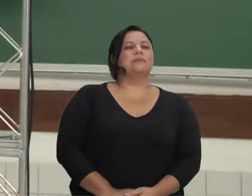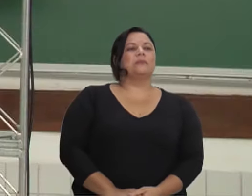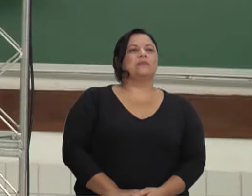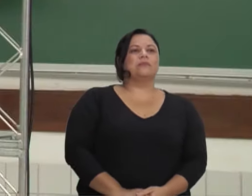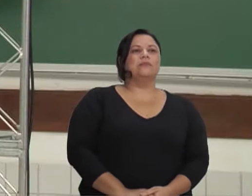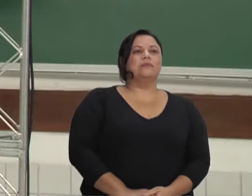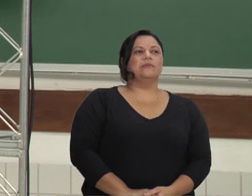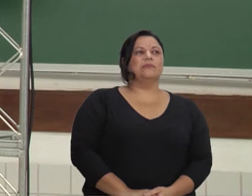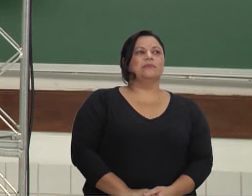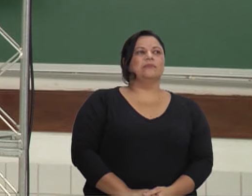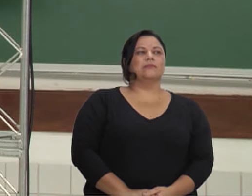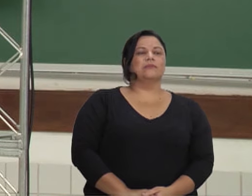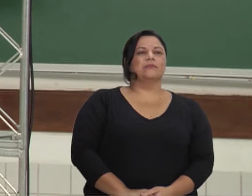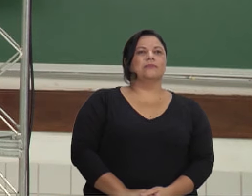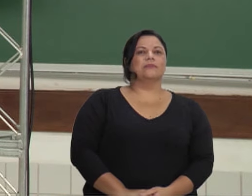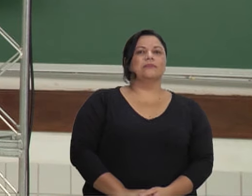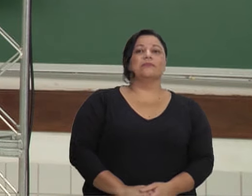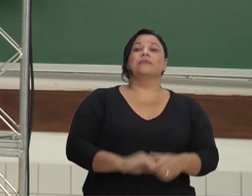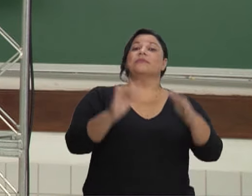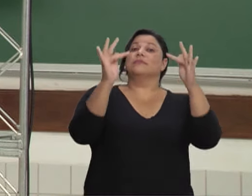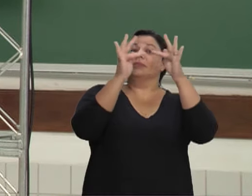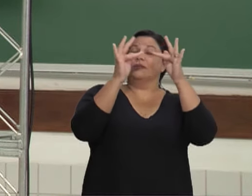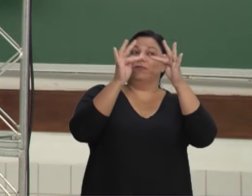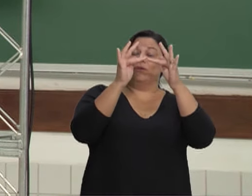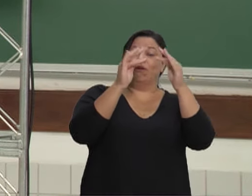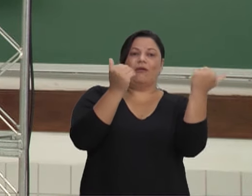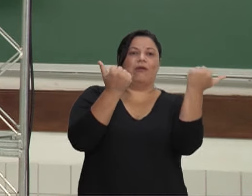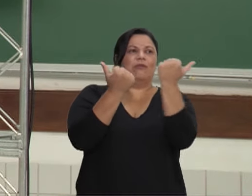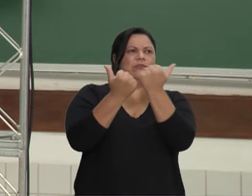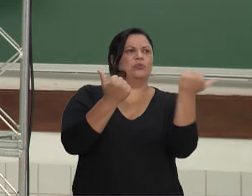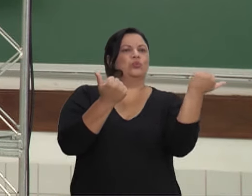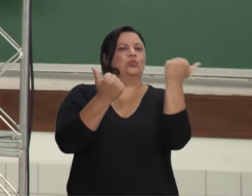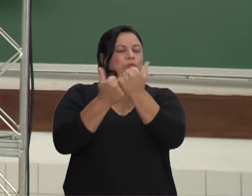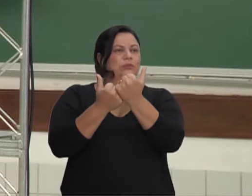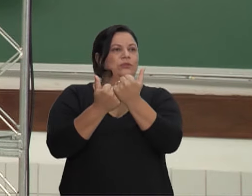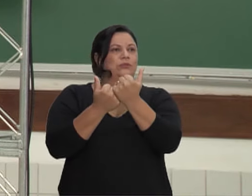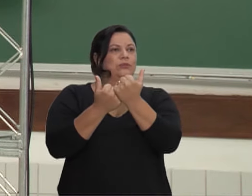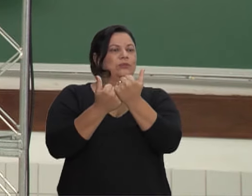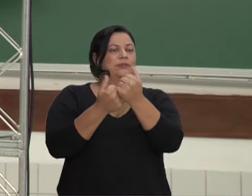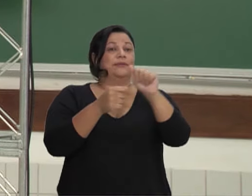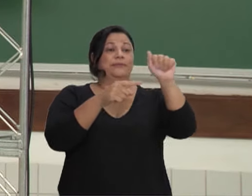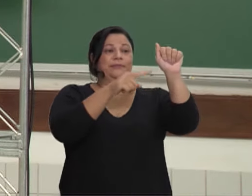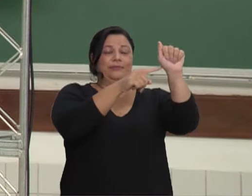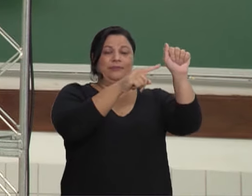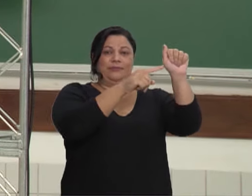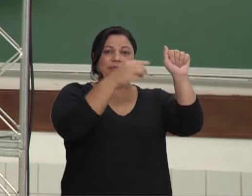lá na fórmula. Vamos lá, vamos substituir. O meu A é